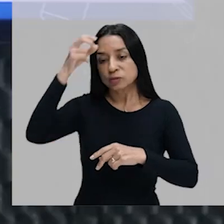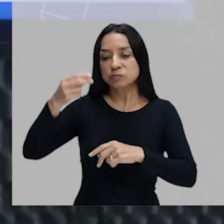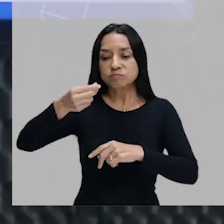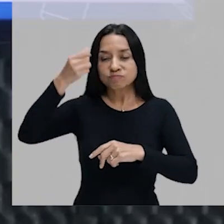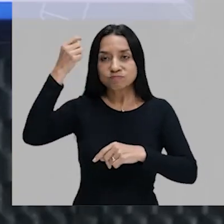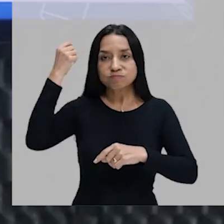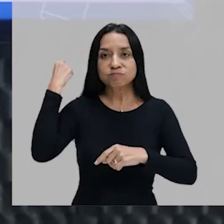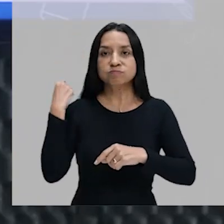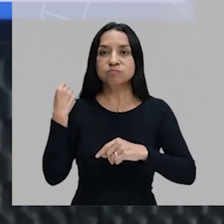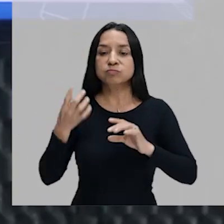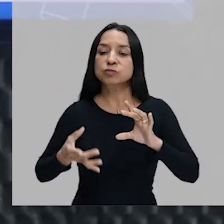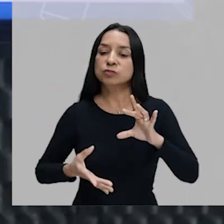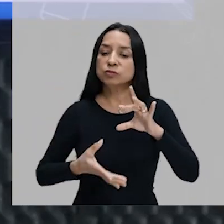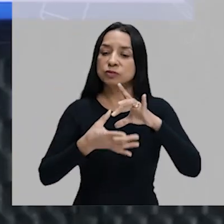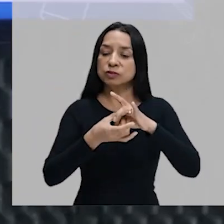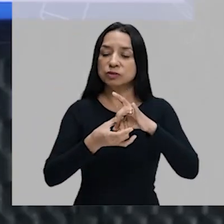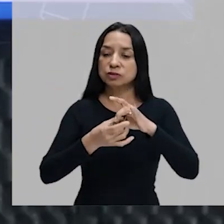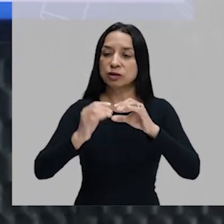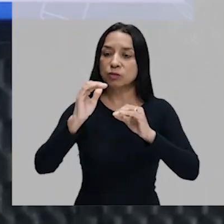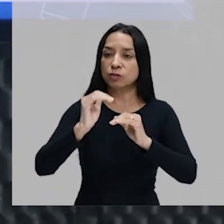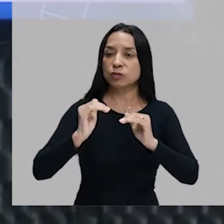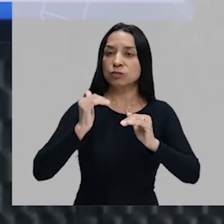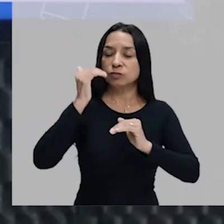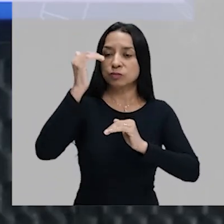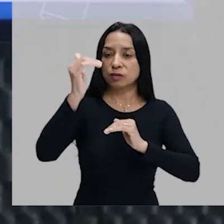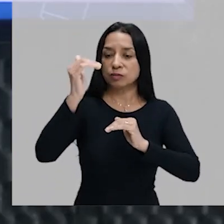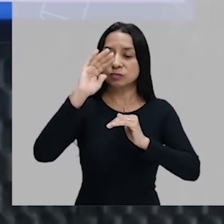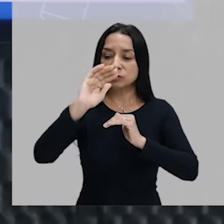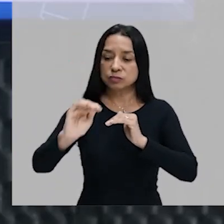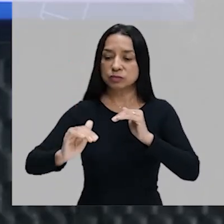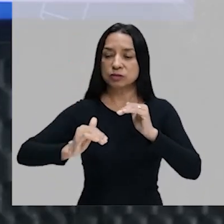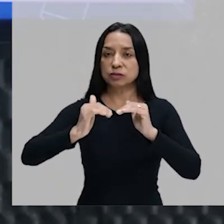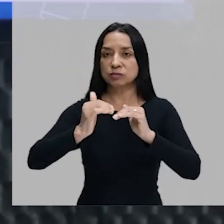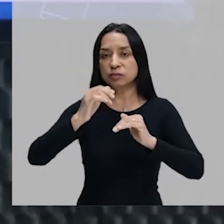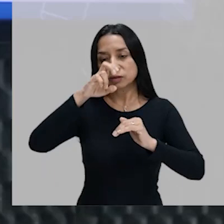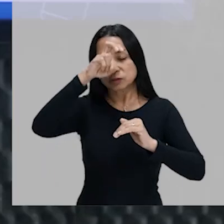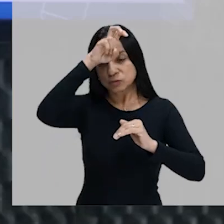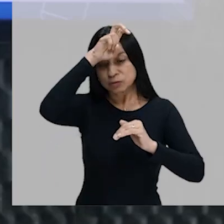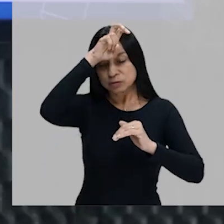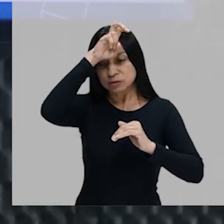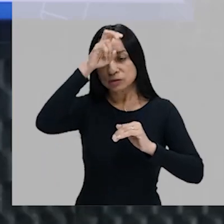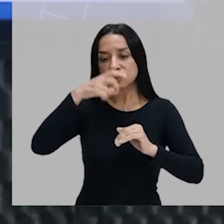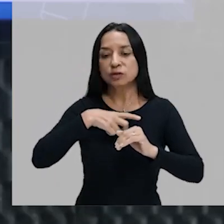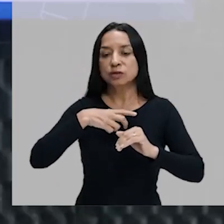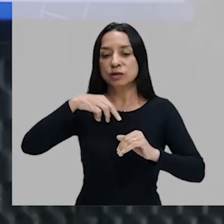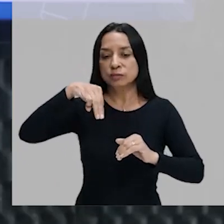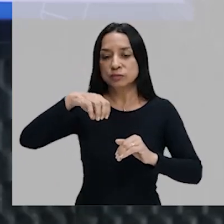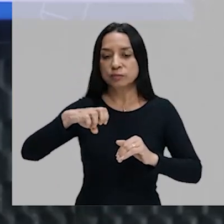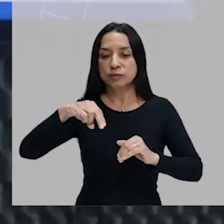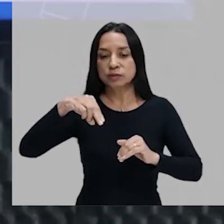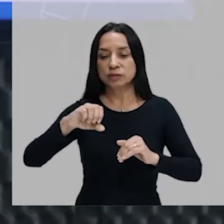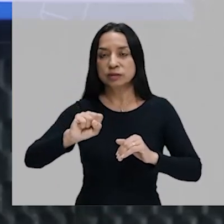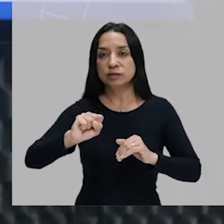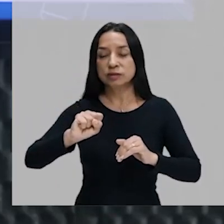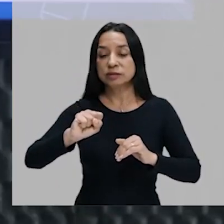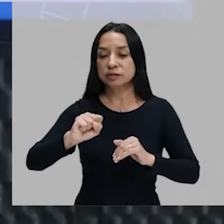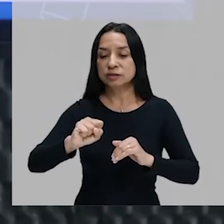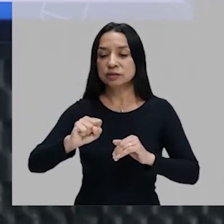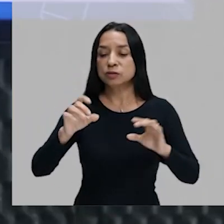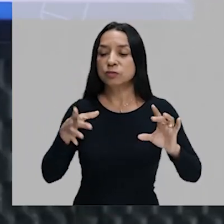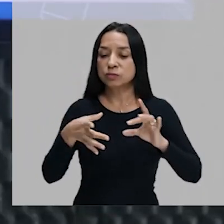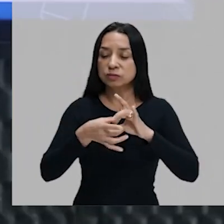partir da união do Alto e do Baixo Egito. Nós teremos Menés unificando esses